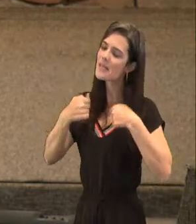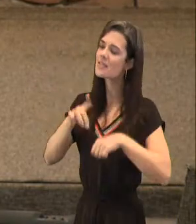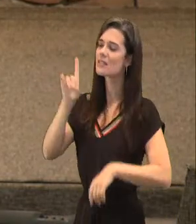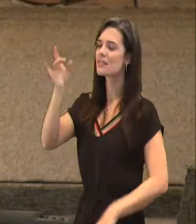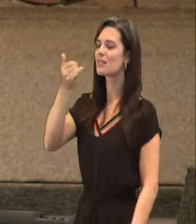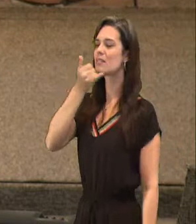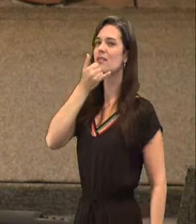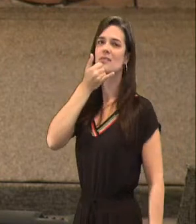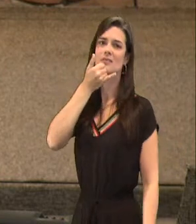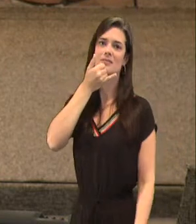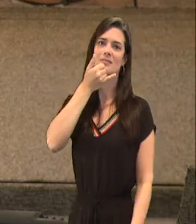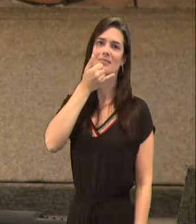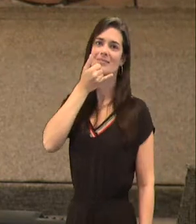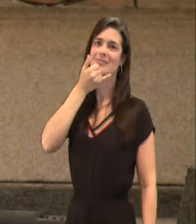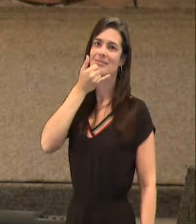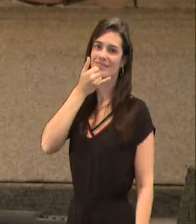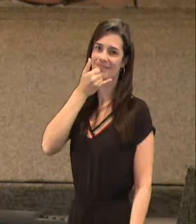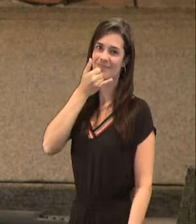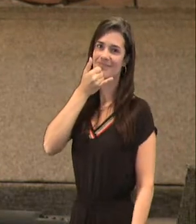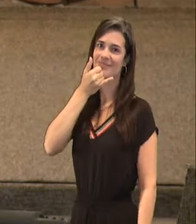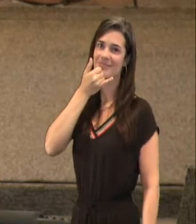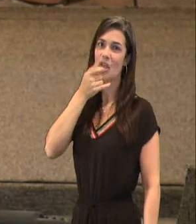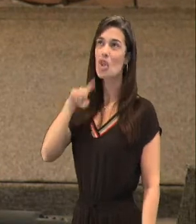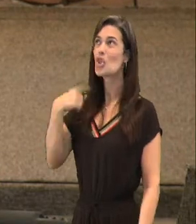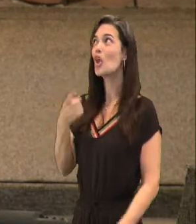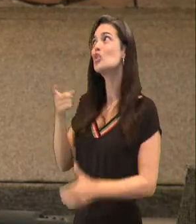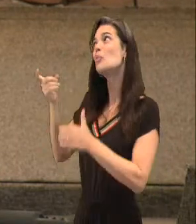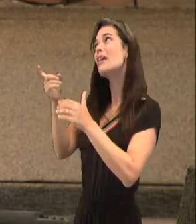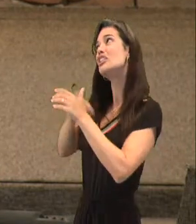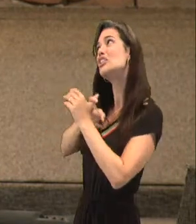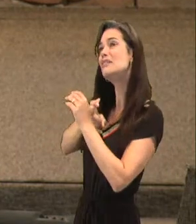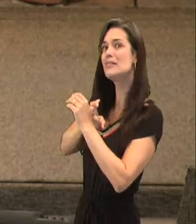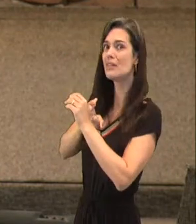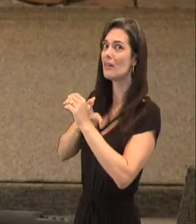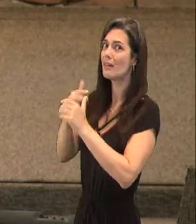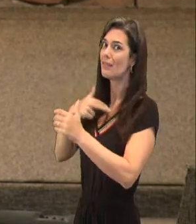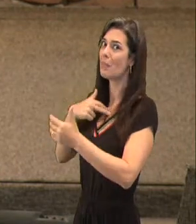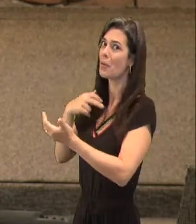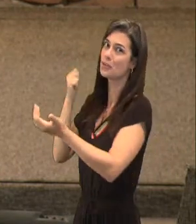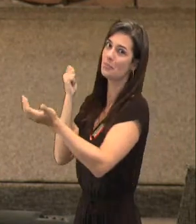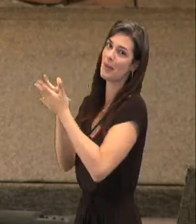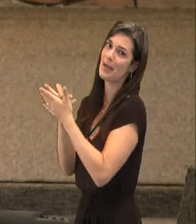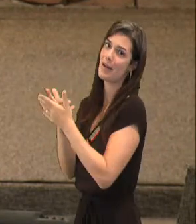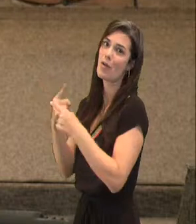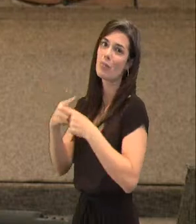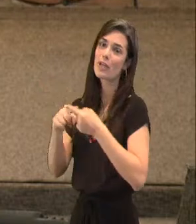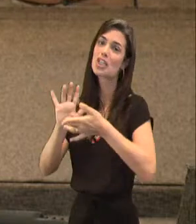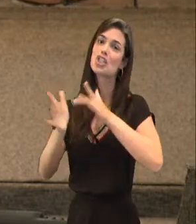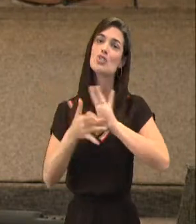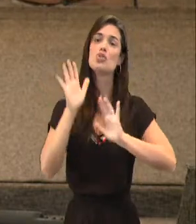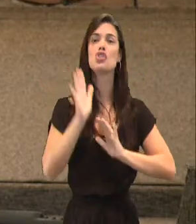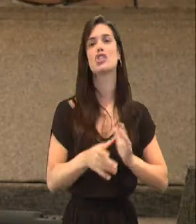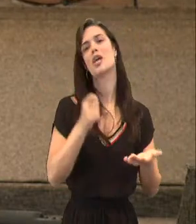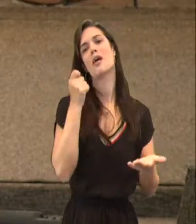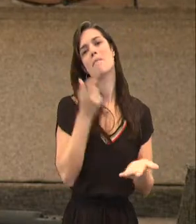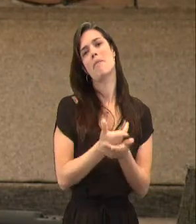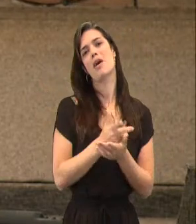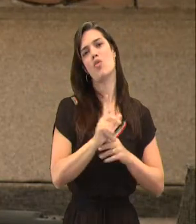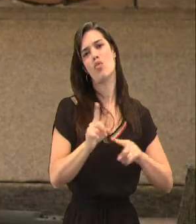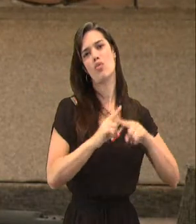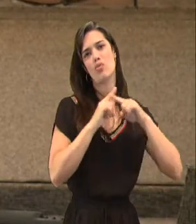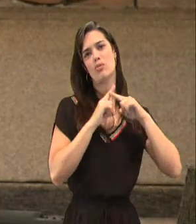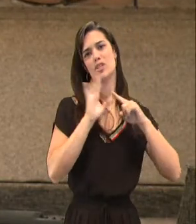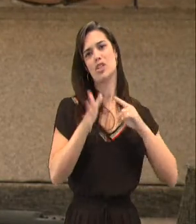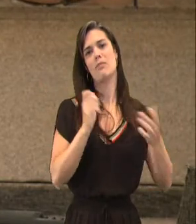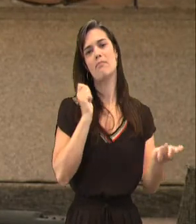não venha nos cobrar essa dívida que não podemos pagar, dívida essa que o próprio Cristo pagou por nós na